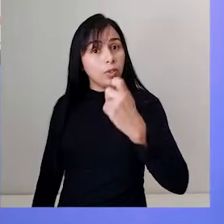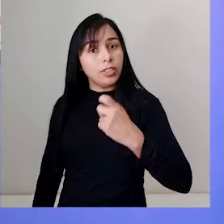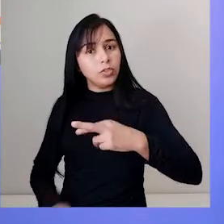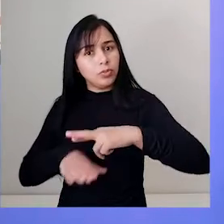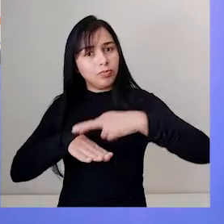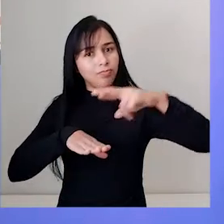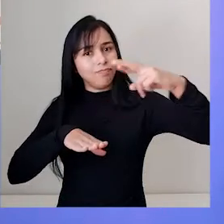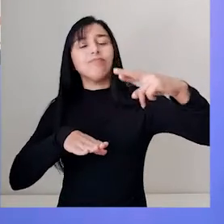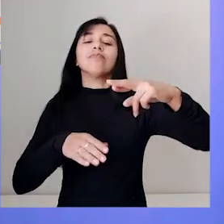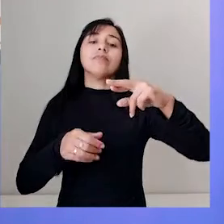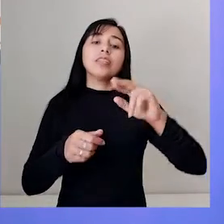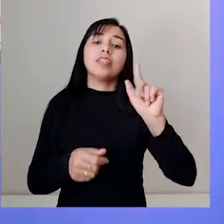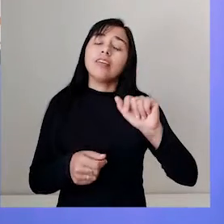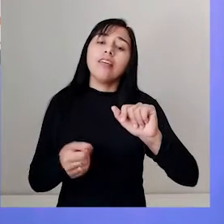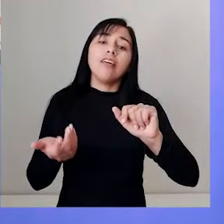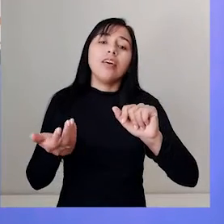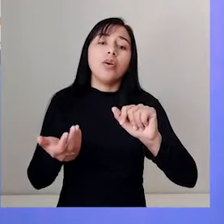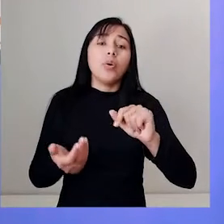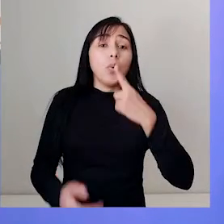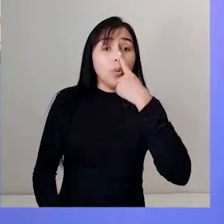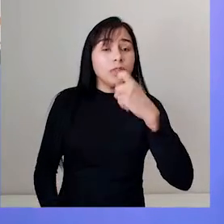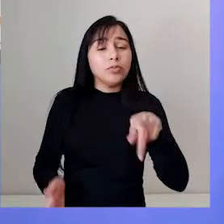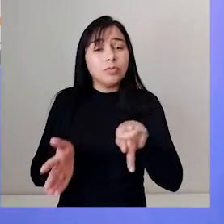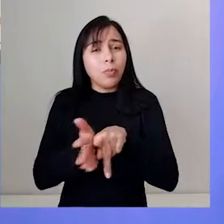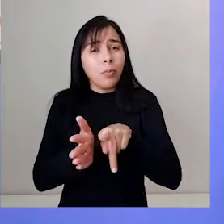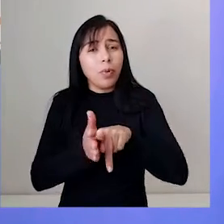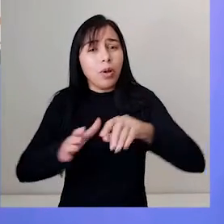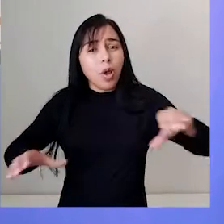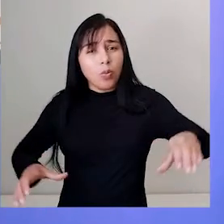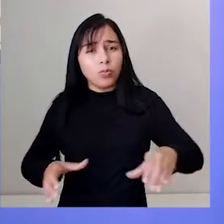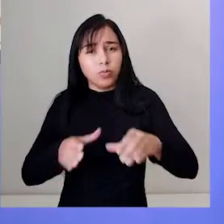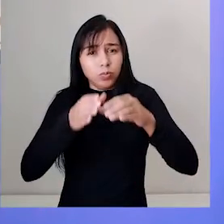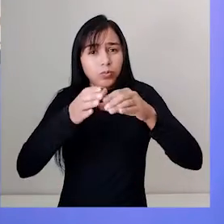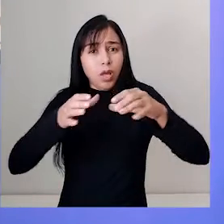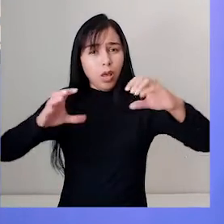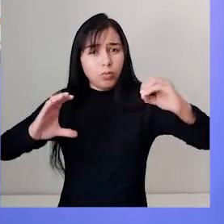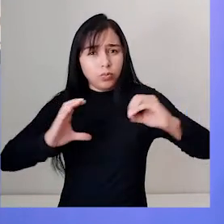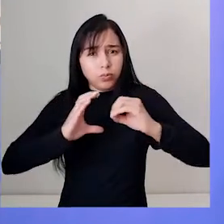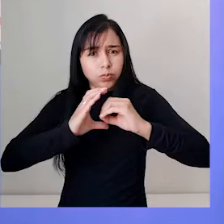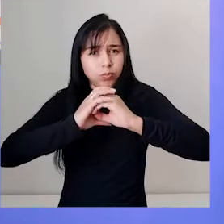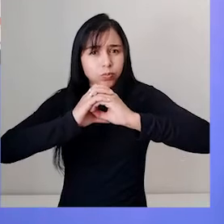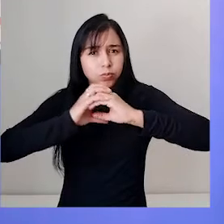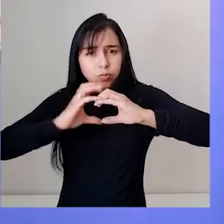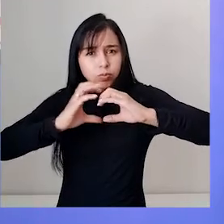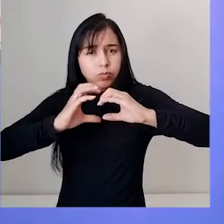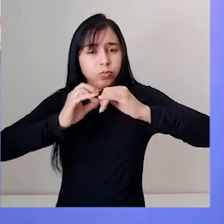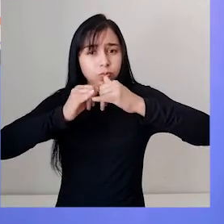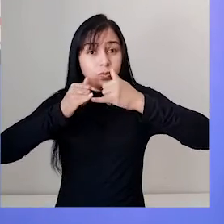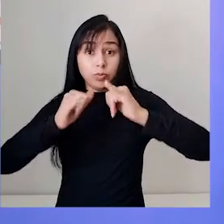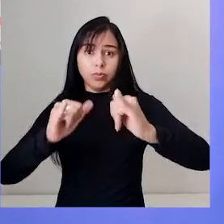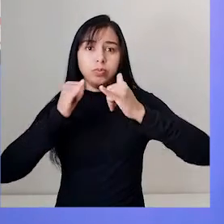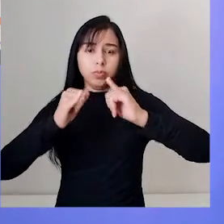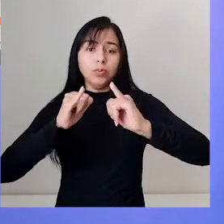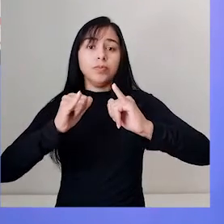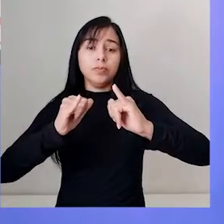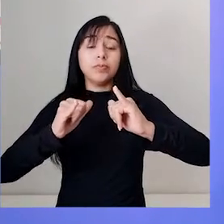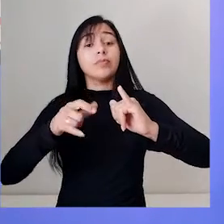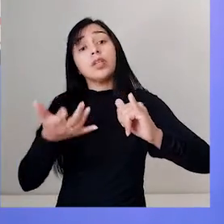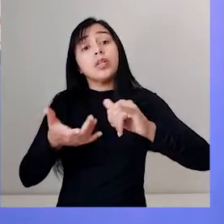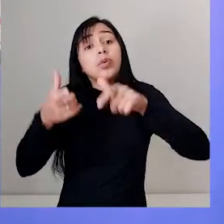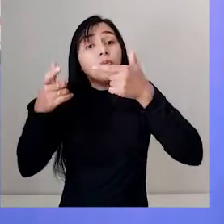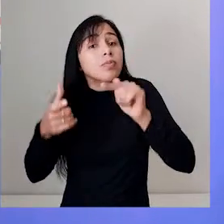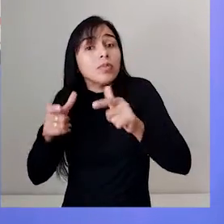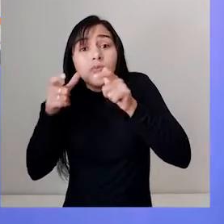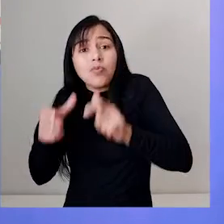pelas usinas nucleares, por exemplo, e que não se tem ainda um descarte correto sem que ele